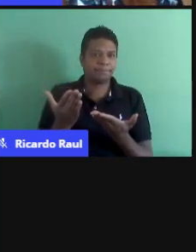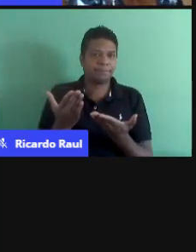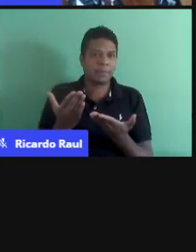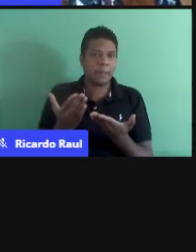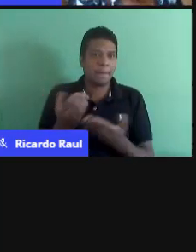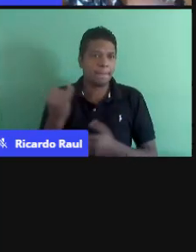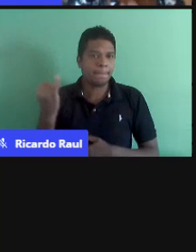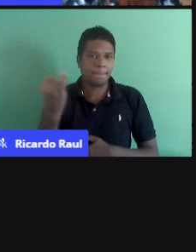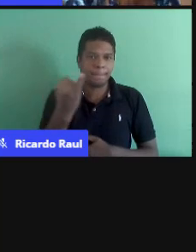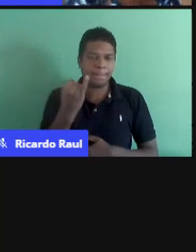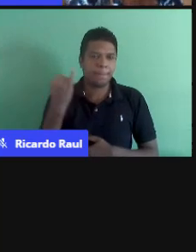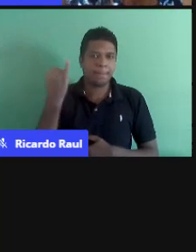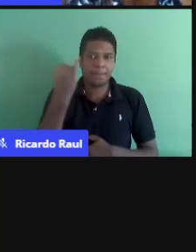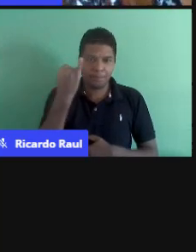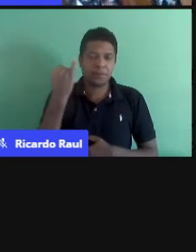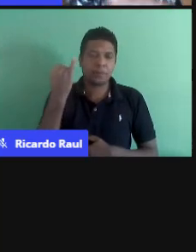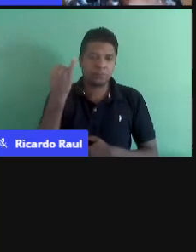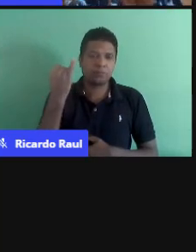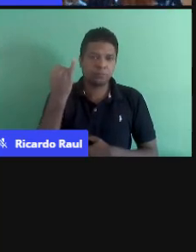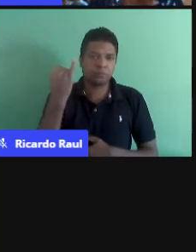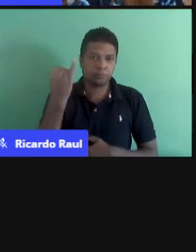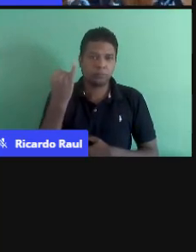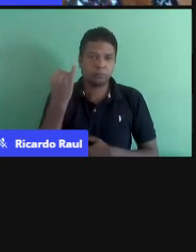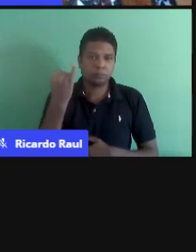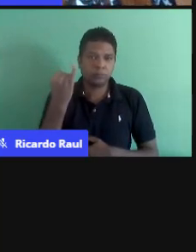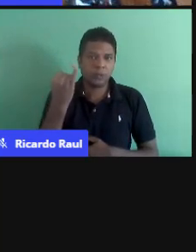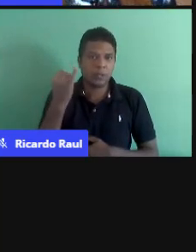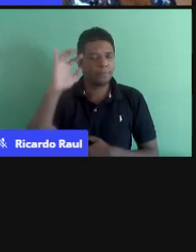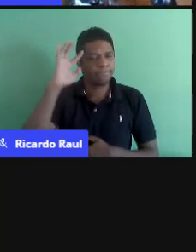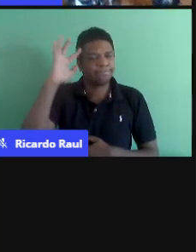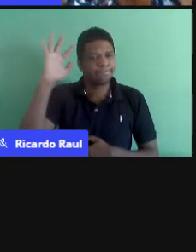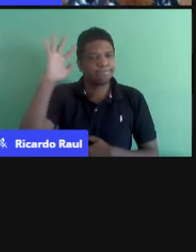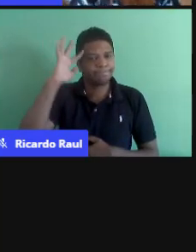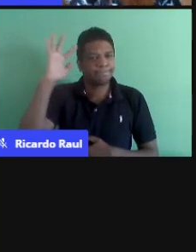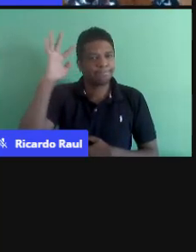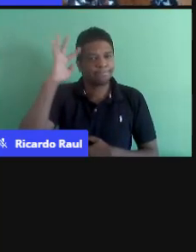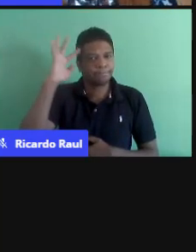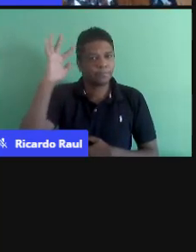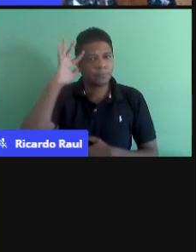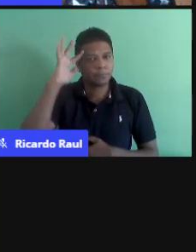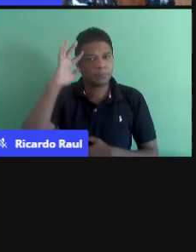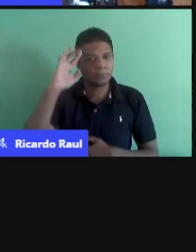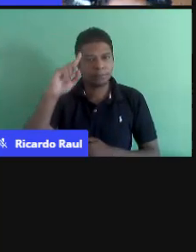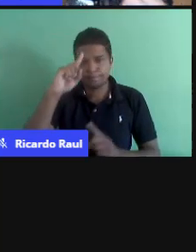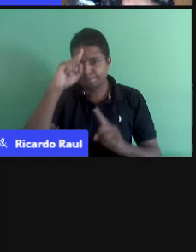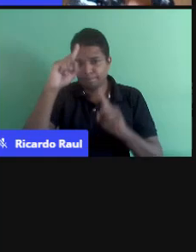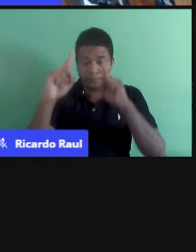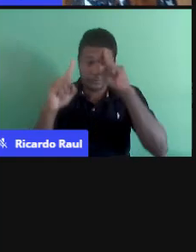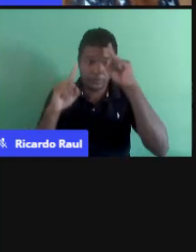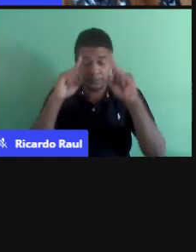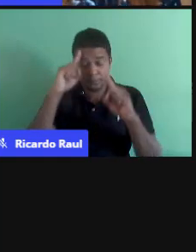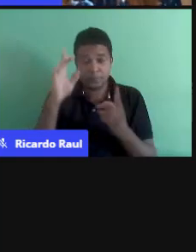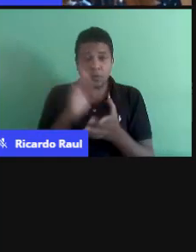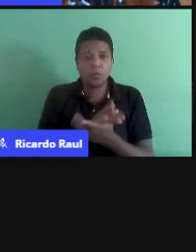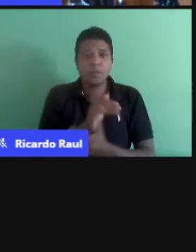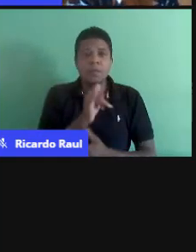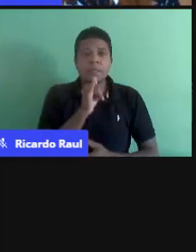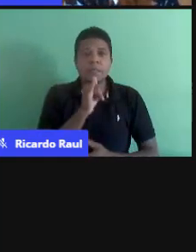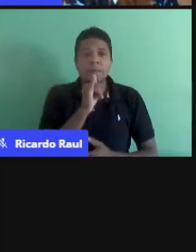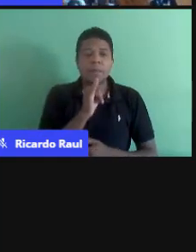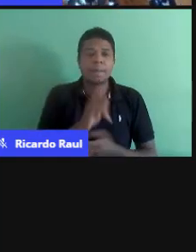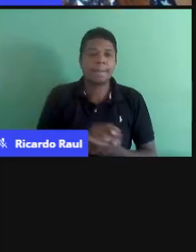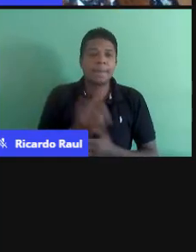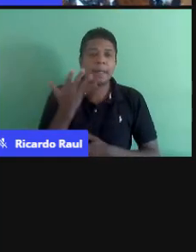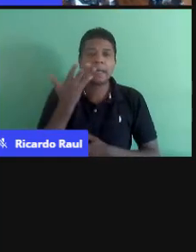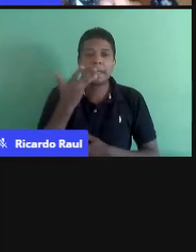importante privilegiar essa reflexão e essa recriação. Então, por exemplo, quando uma criança